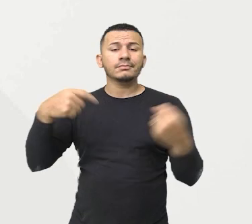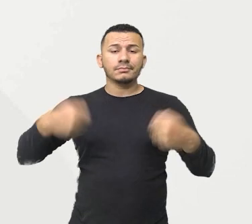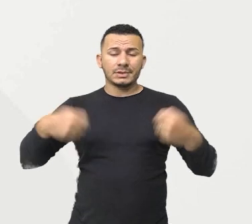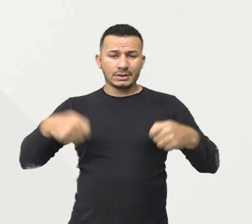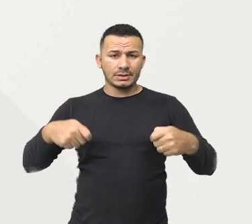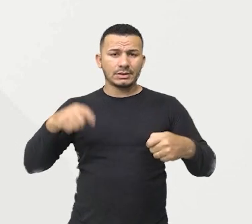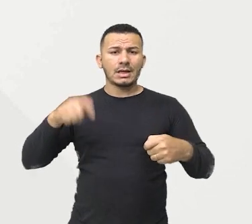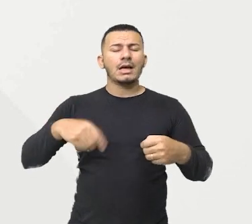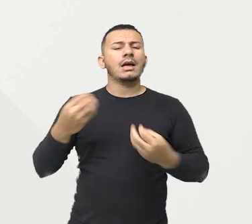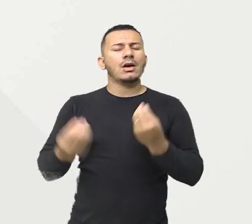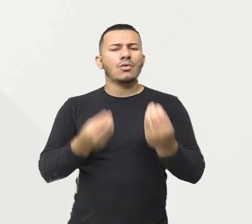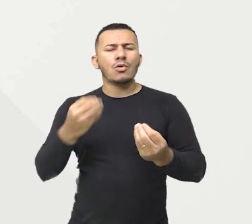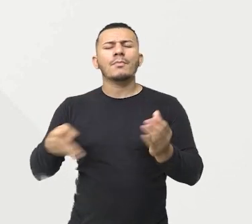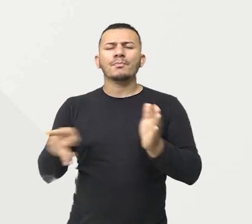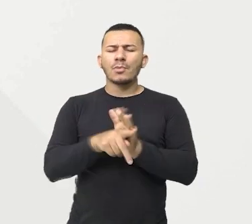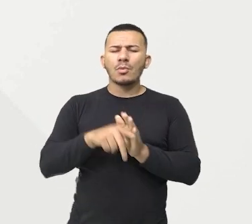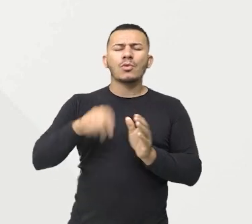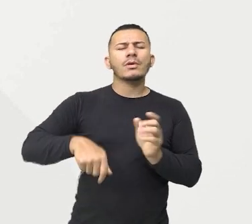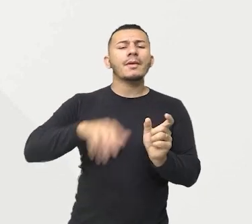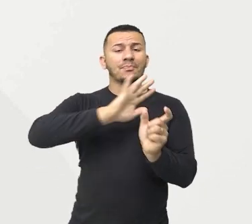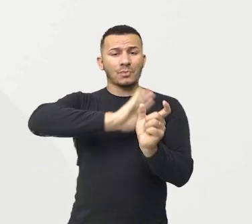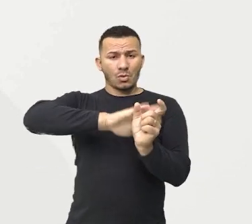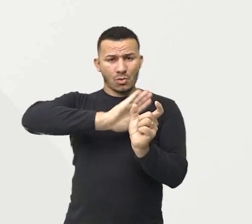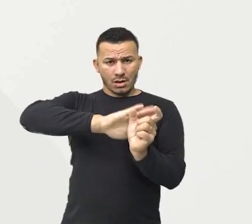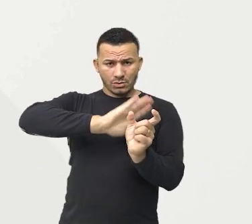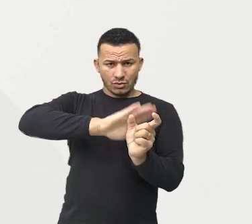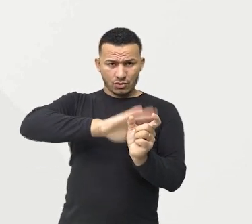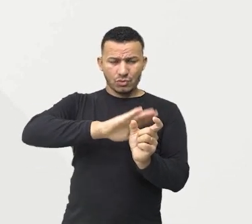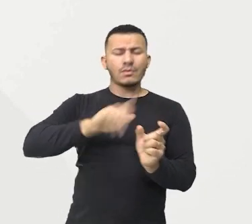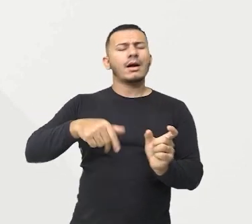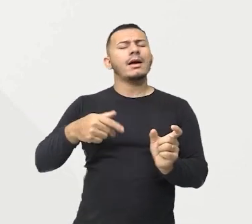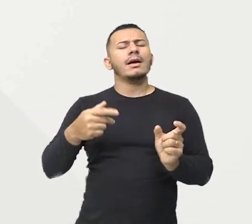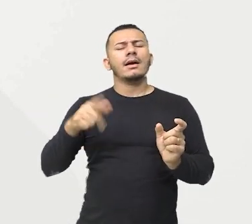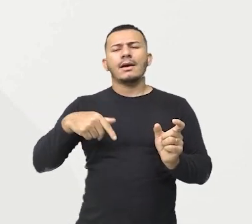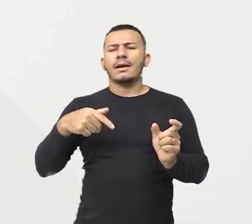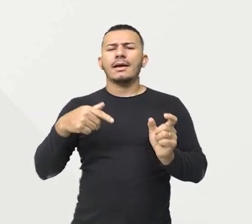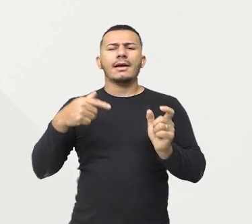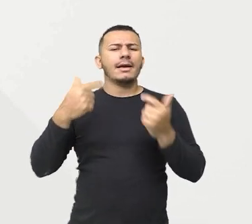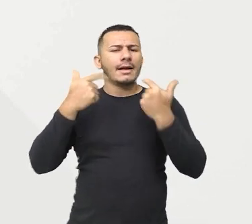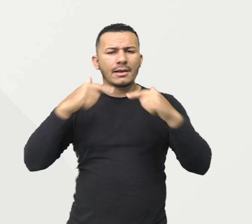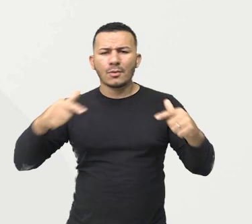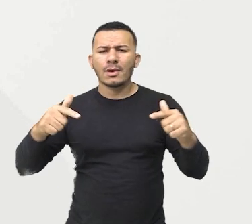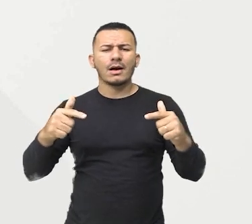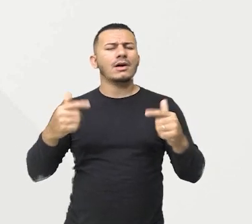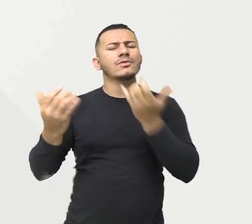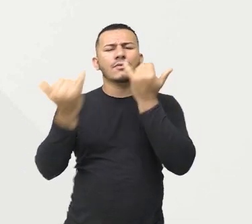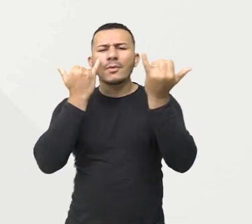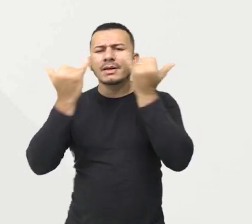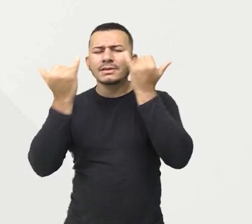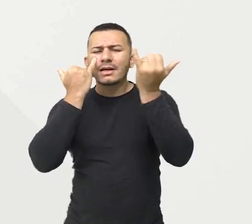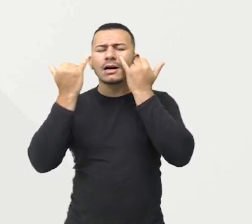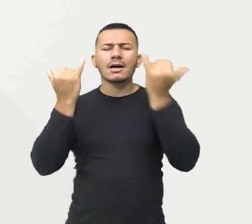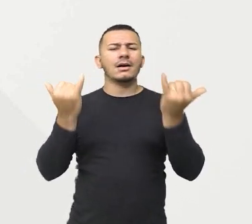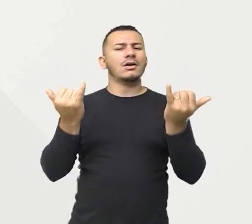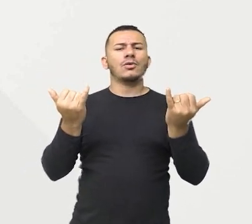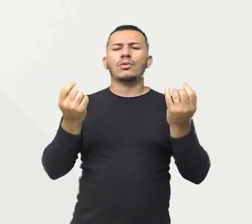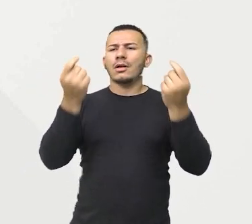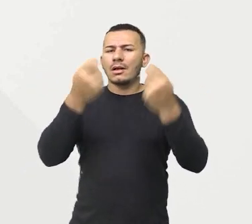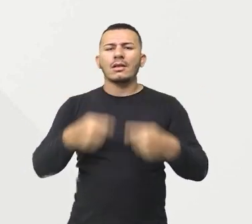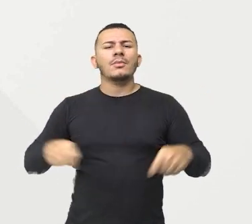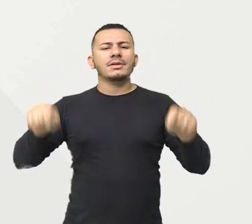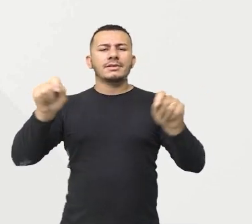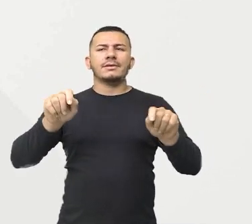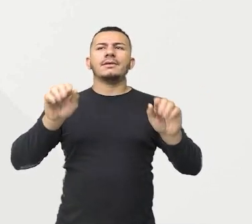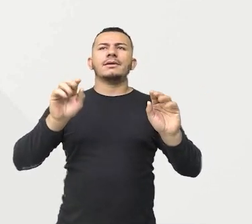que é denotativa, a linguagem comum, a linguagem da informação. Sem, nesse